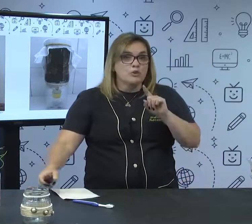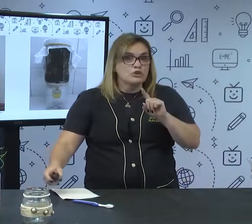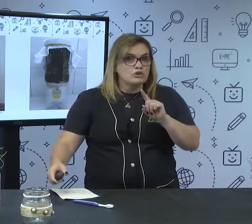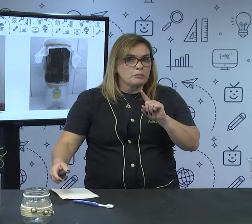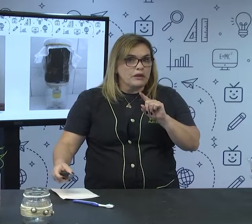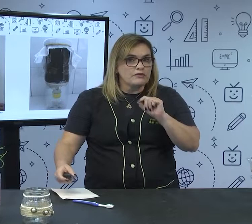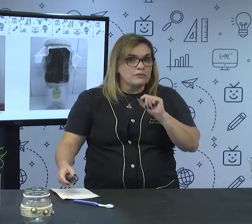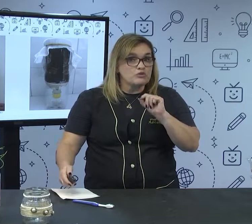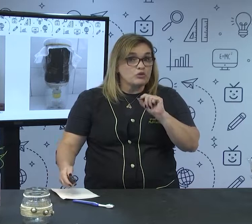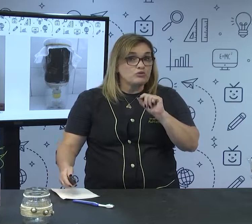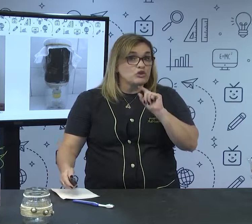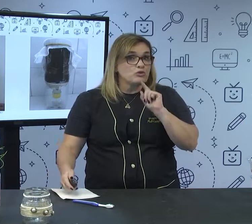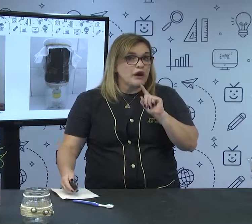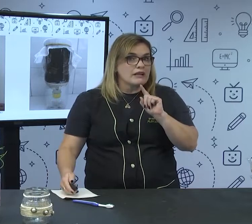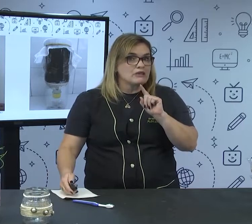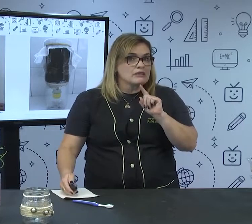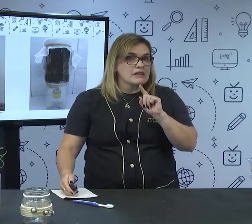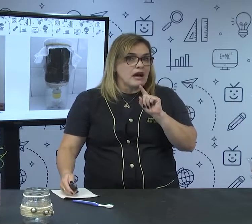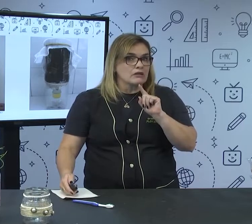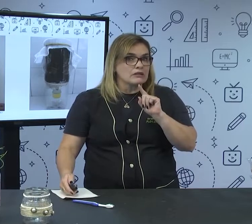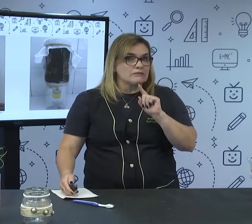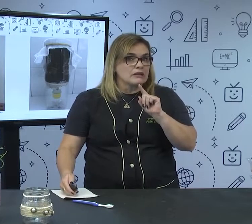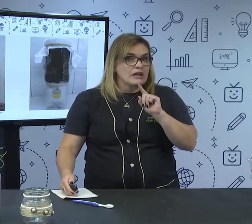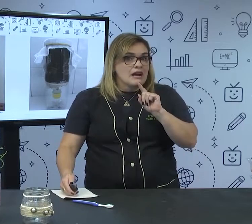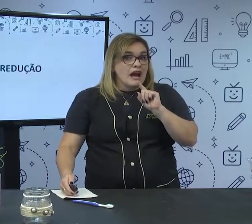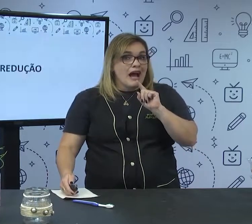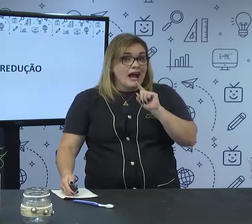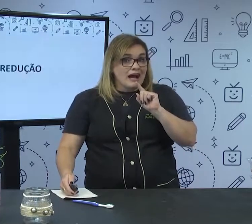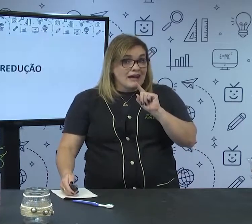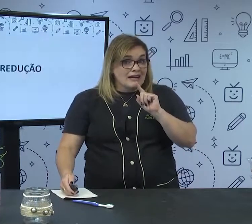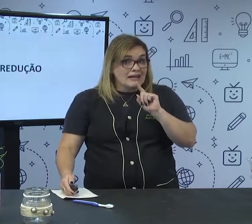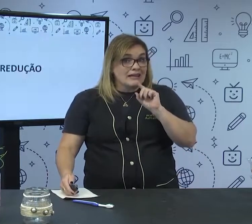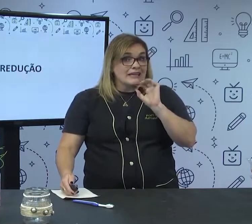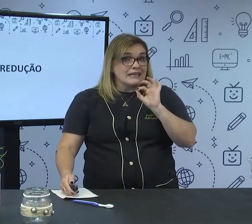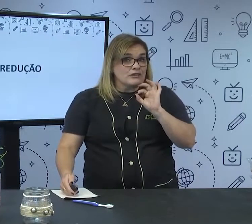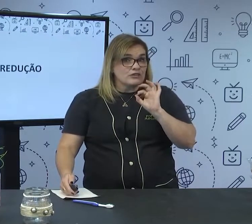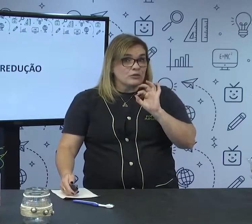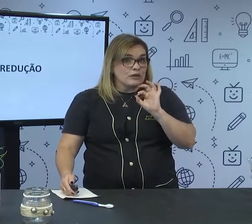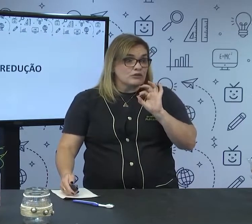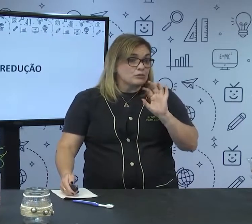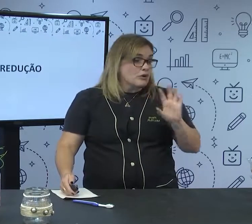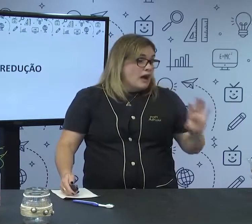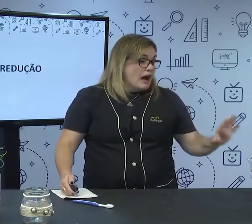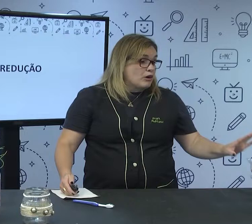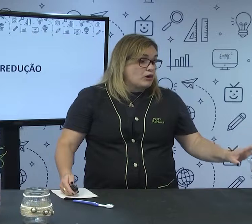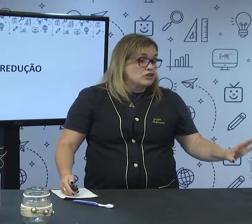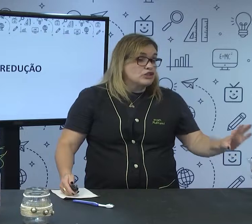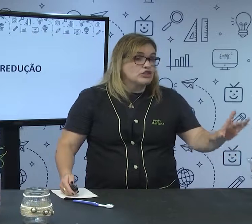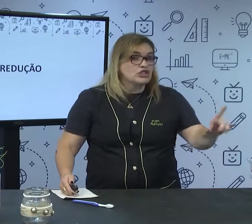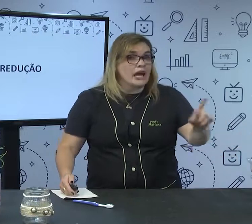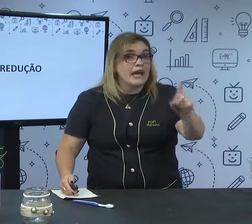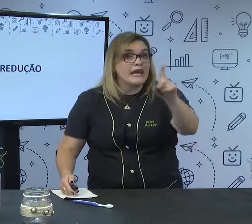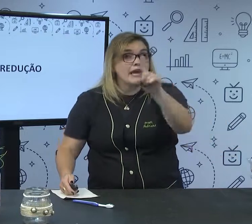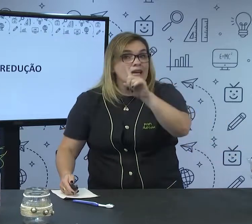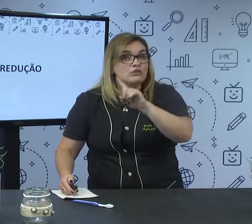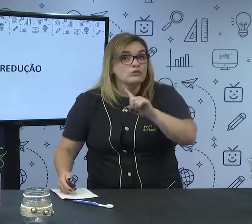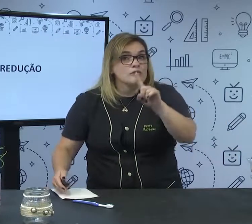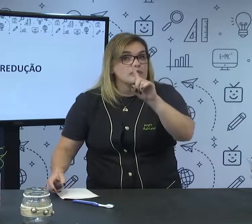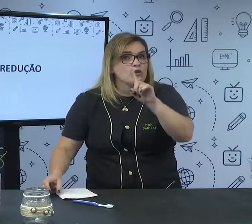certo? Então, muito bem, vamos continuar a nossa aula. Isso mesmo. Agora a gente